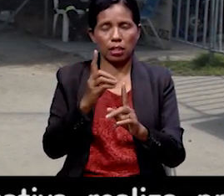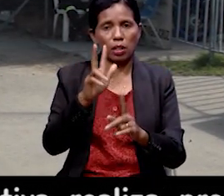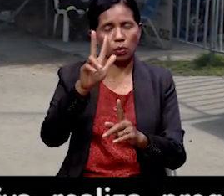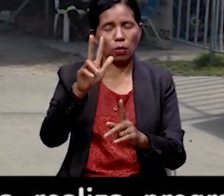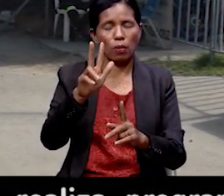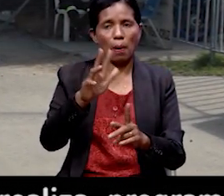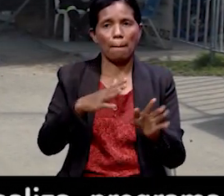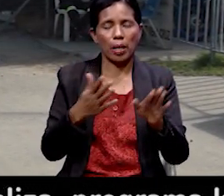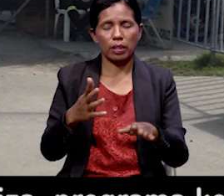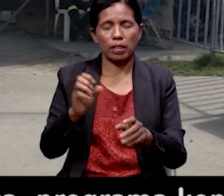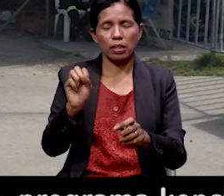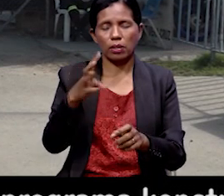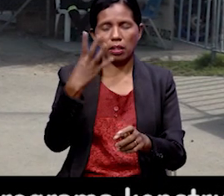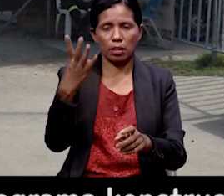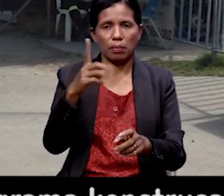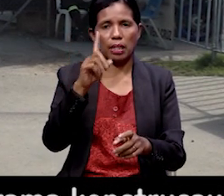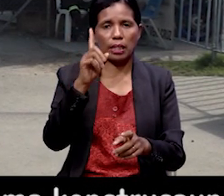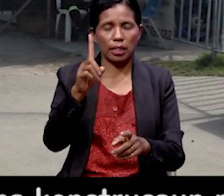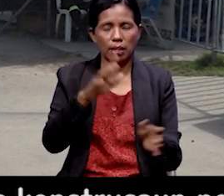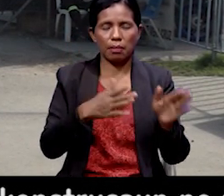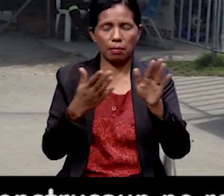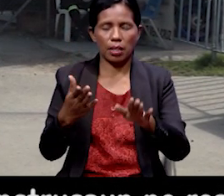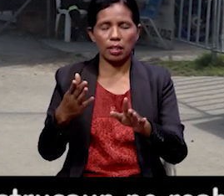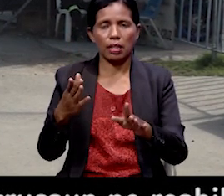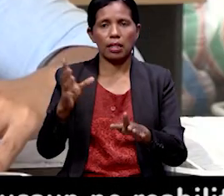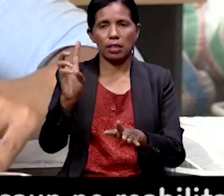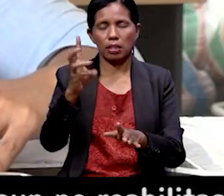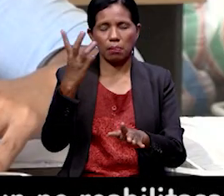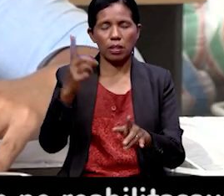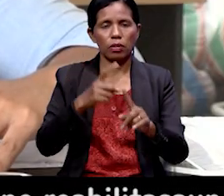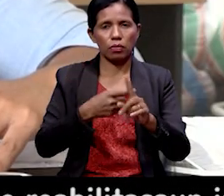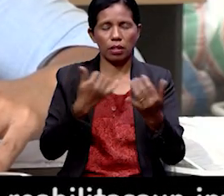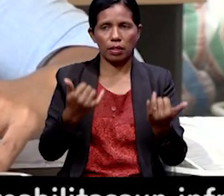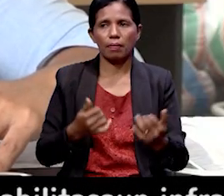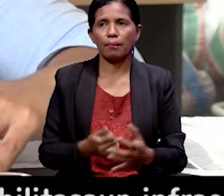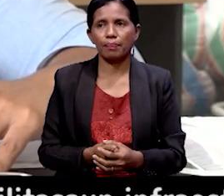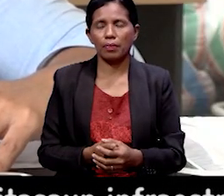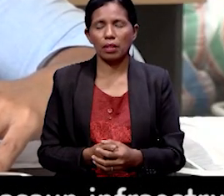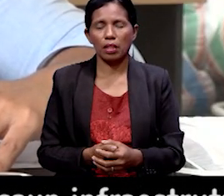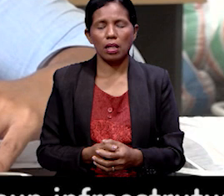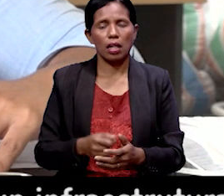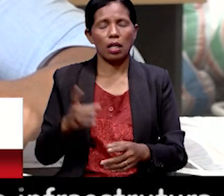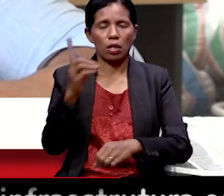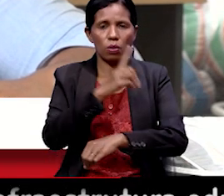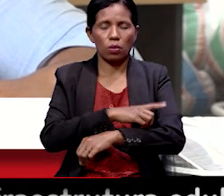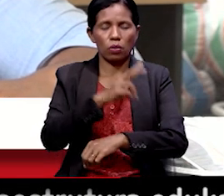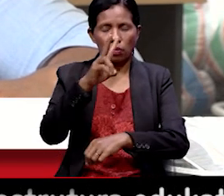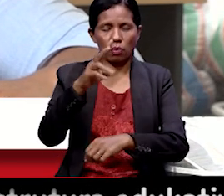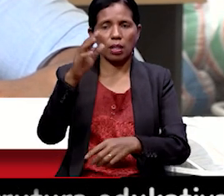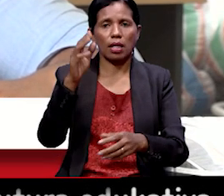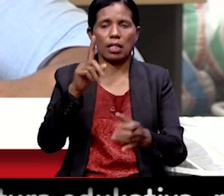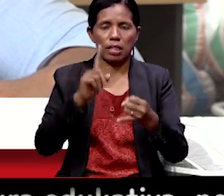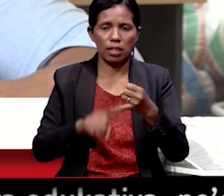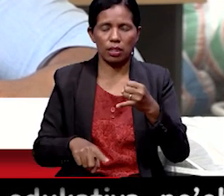5, no ida mate ia lorong Sanulu Resin 9 ne. Lorong Rua Ikus, Josei, nomos